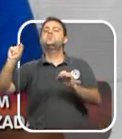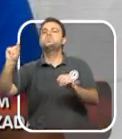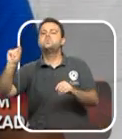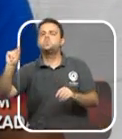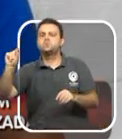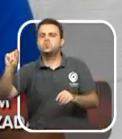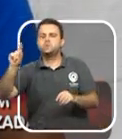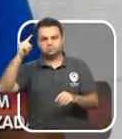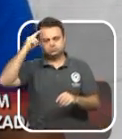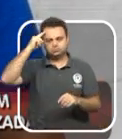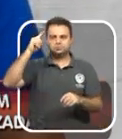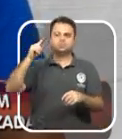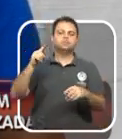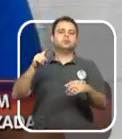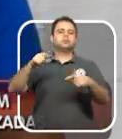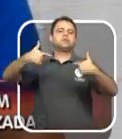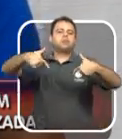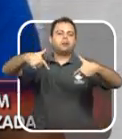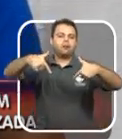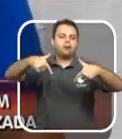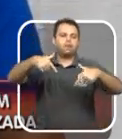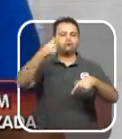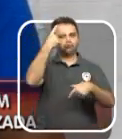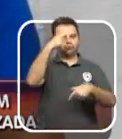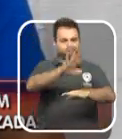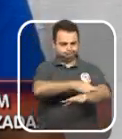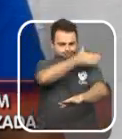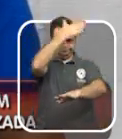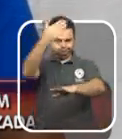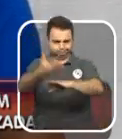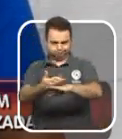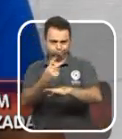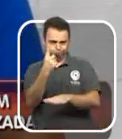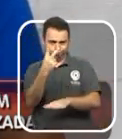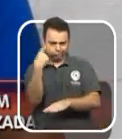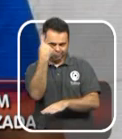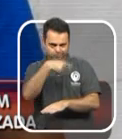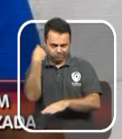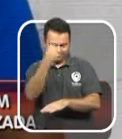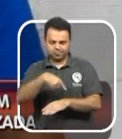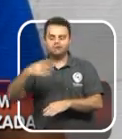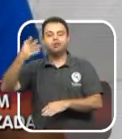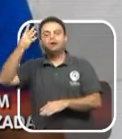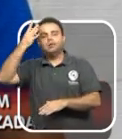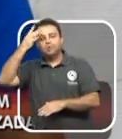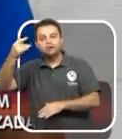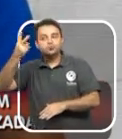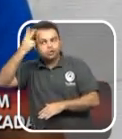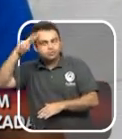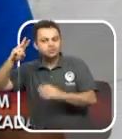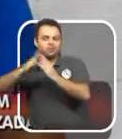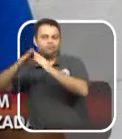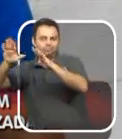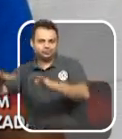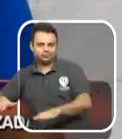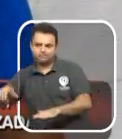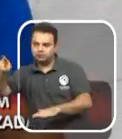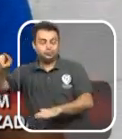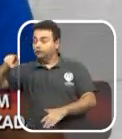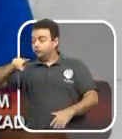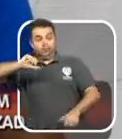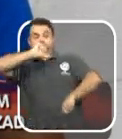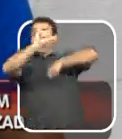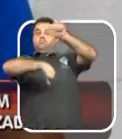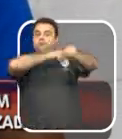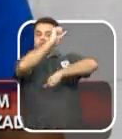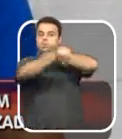do transporte foi presidida pelo vereador Robson Risse, e a dos terceirizados,